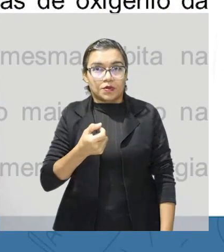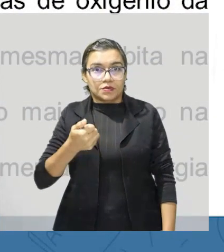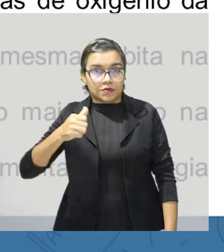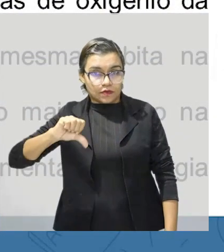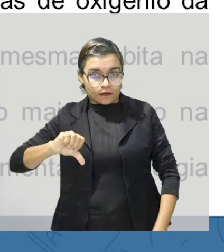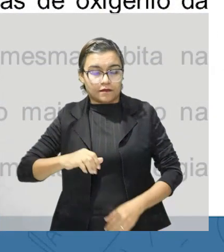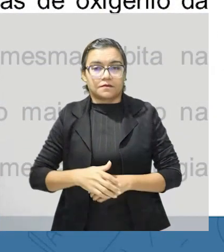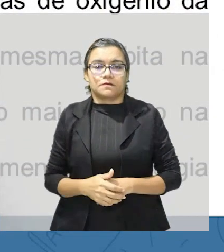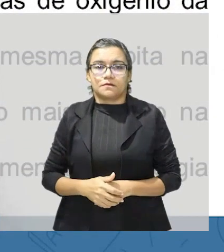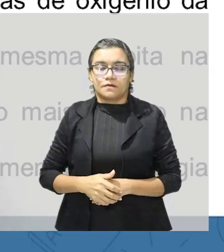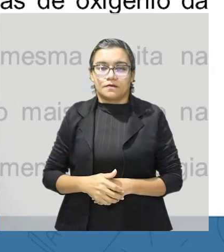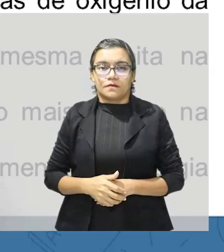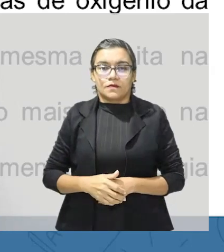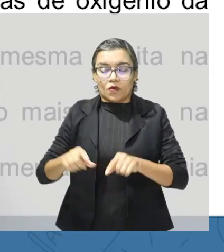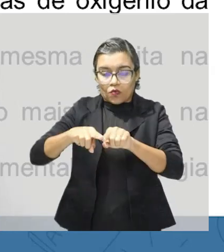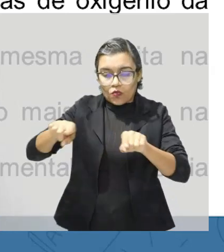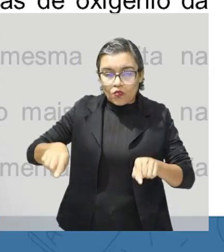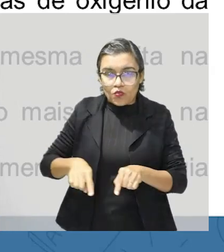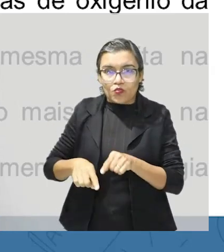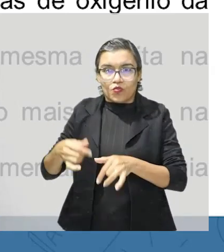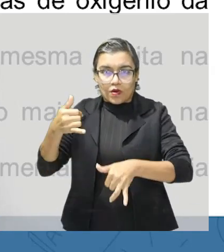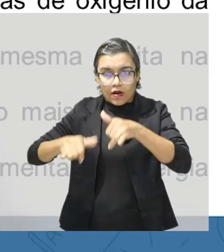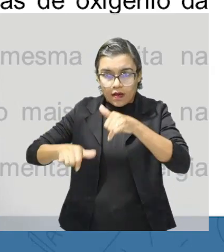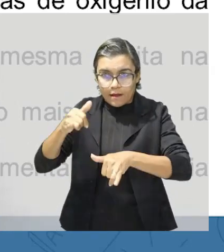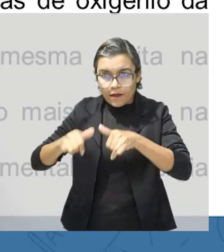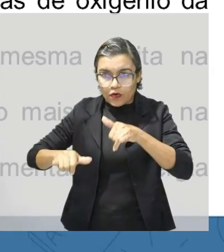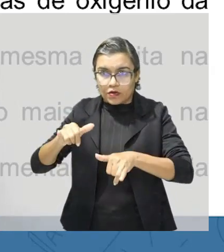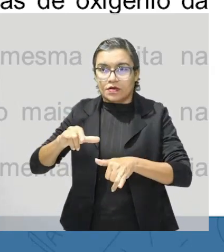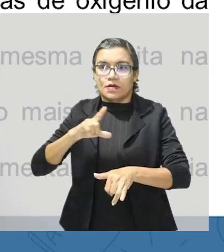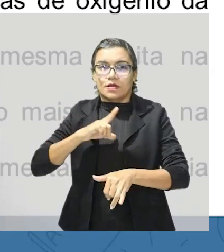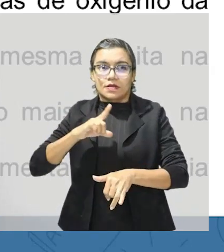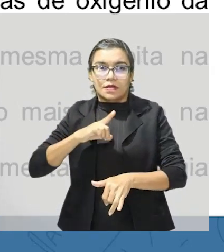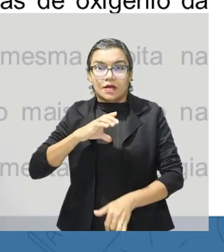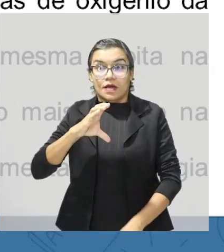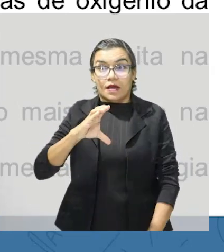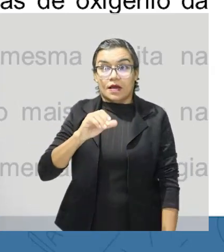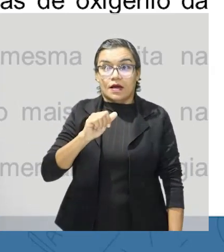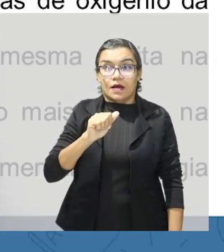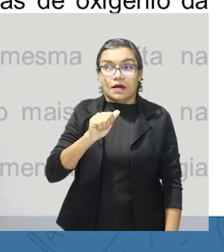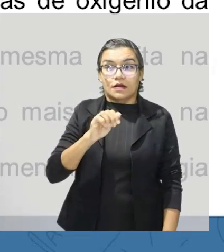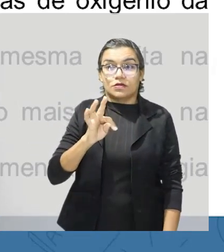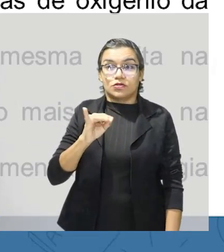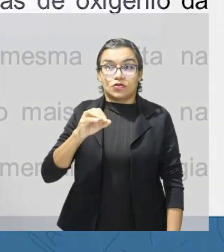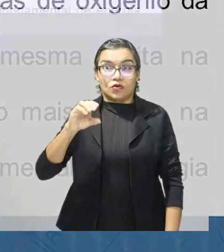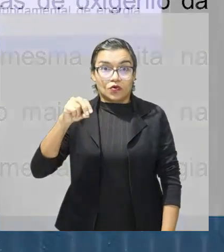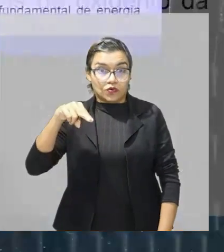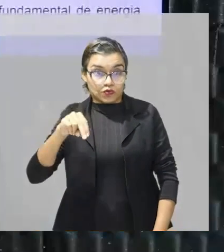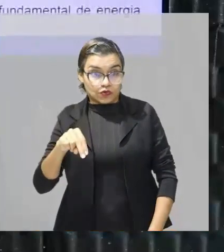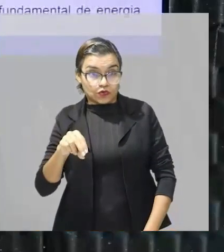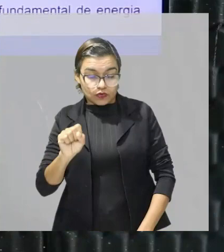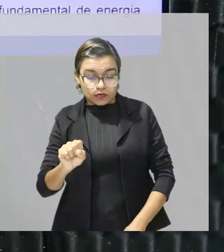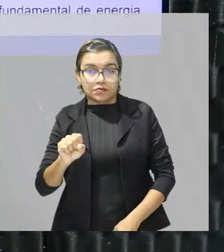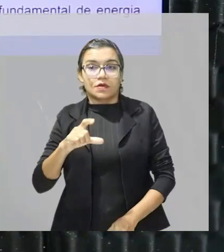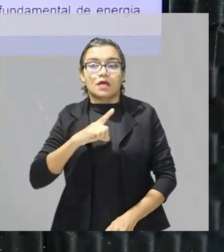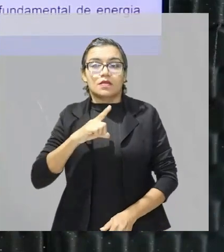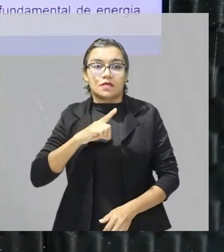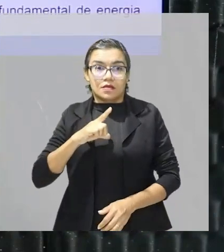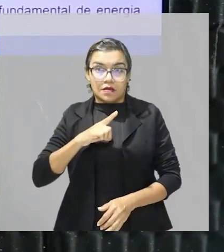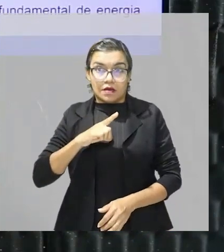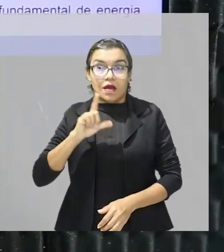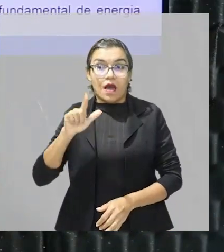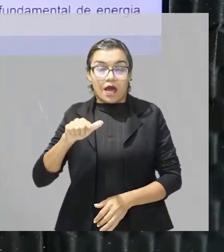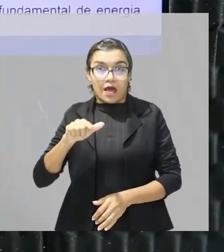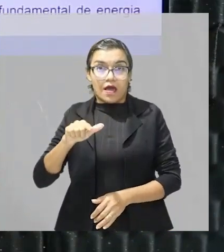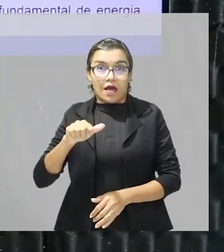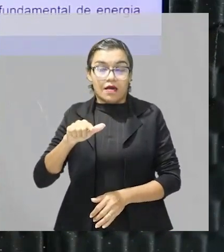laboratório permite identificar alguns cátions metálicos cátions partículas é que apresentam carga